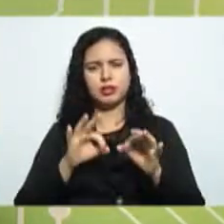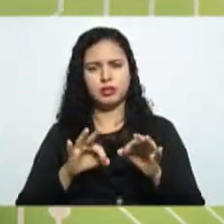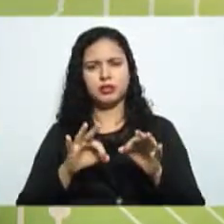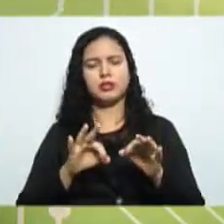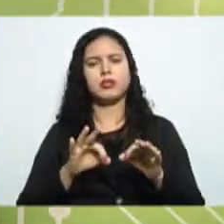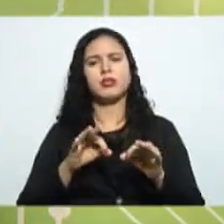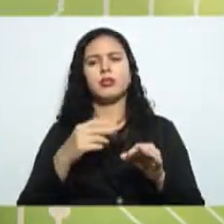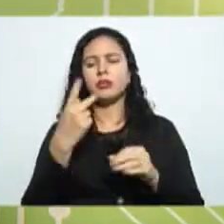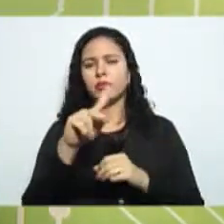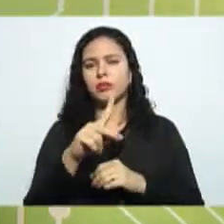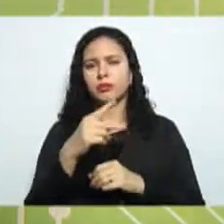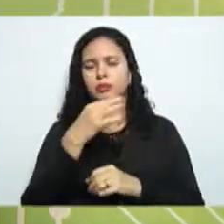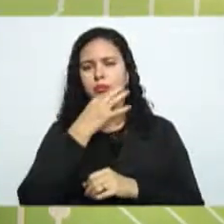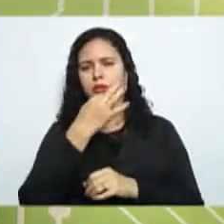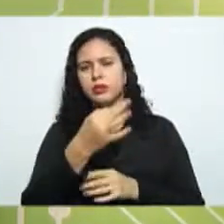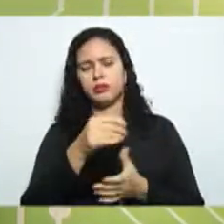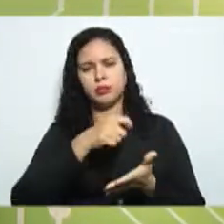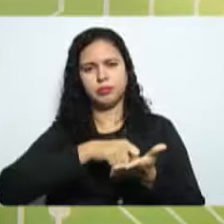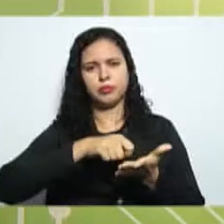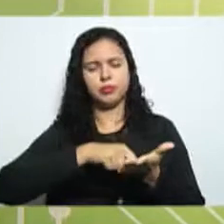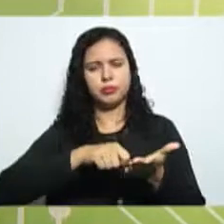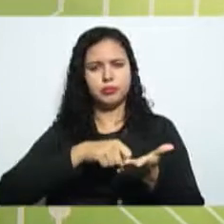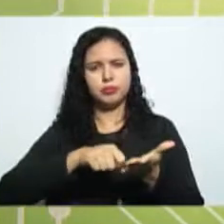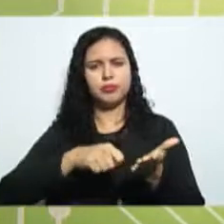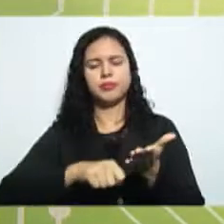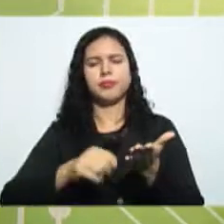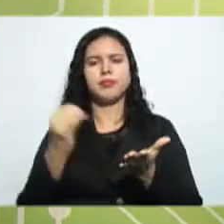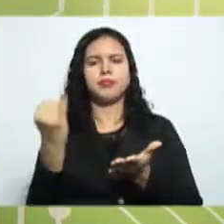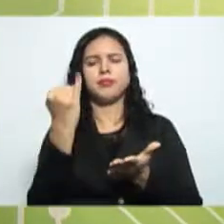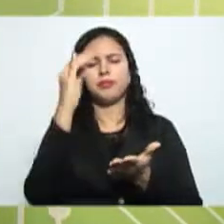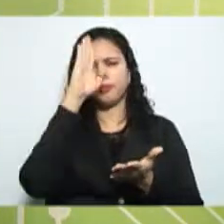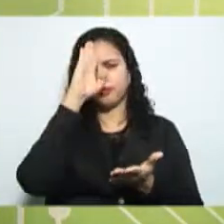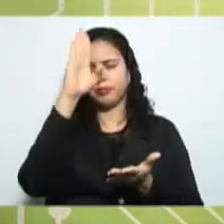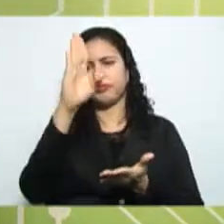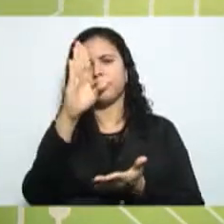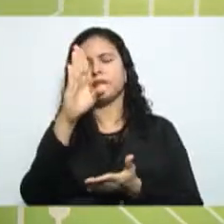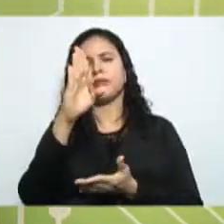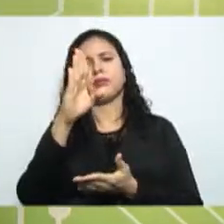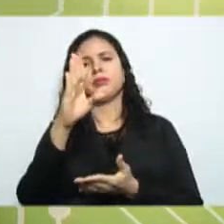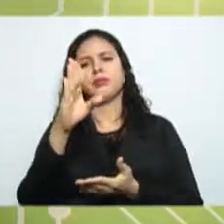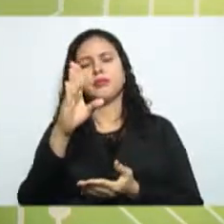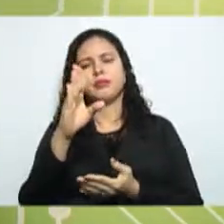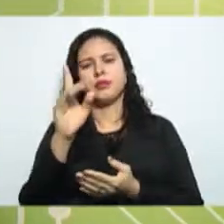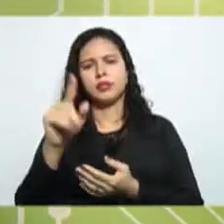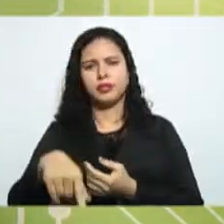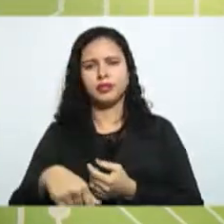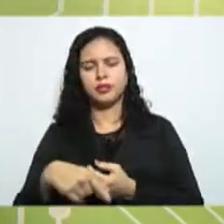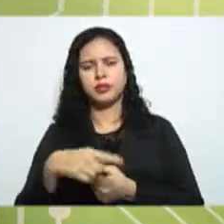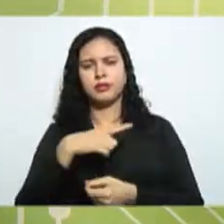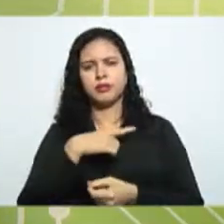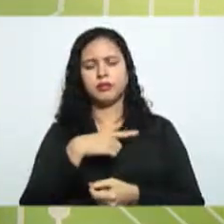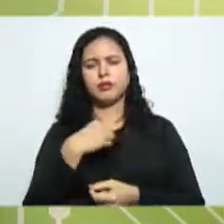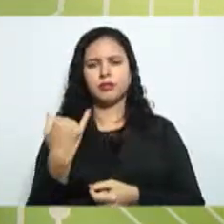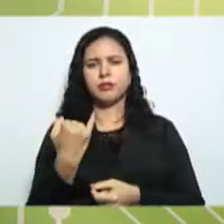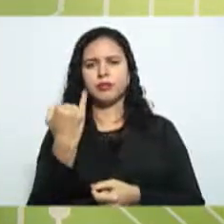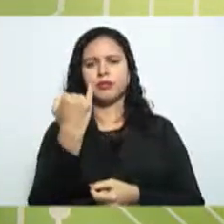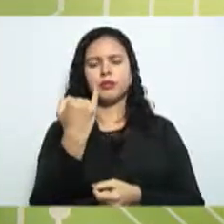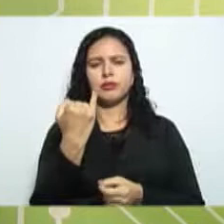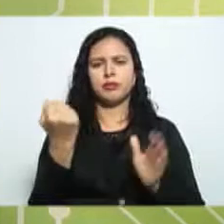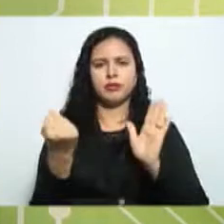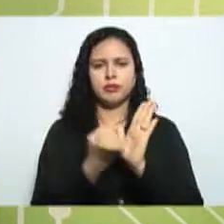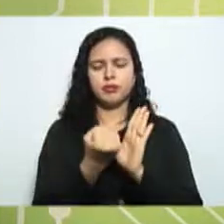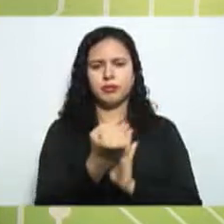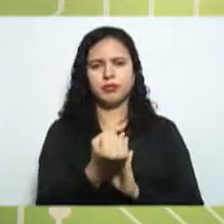queria saber a sua opinião, o que você vê como o principal motivo para ter importância mesmo da regularização